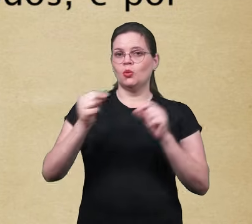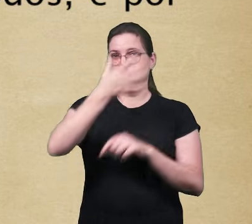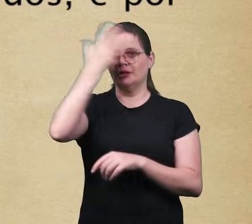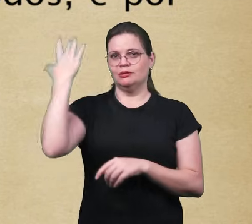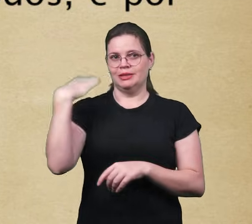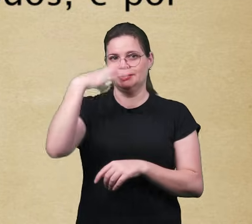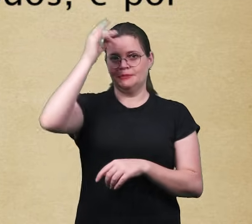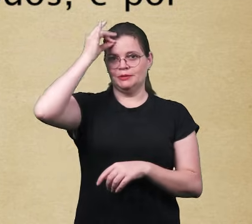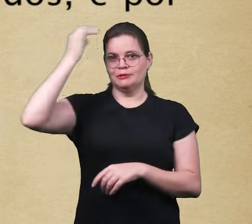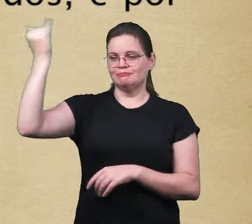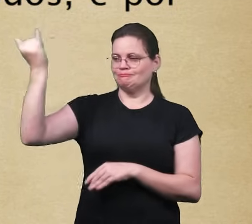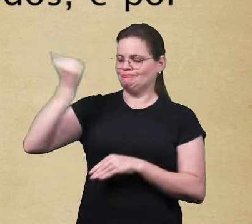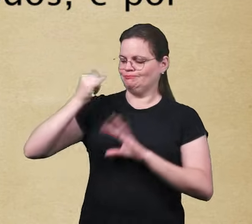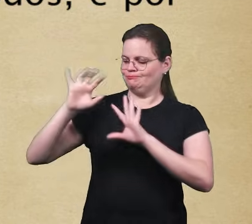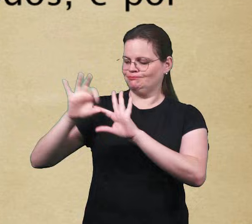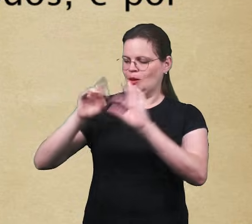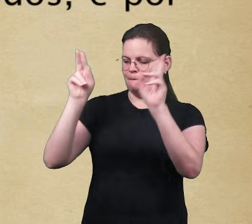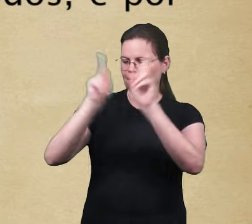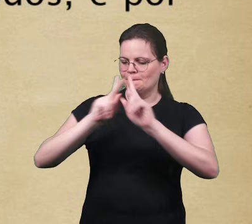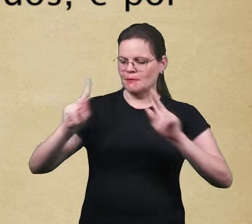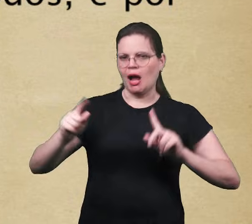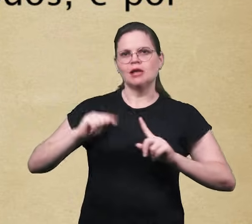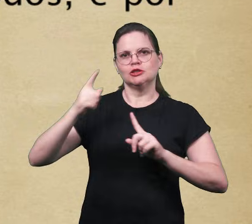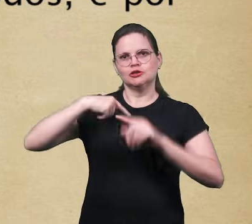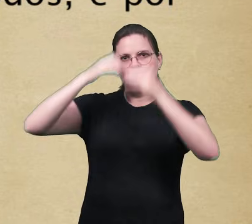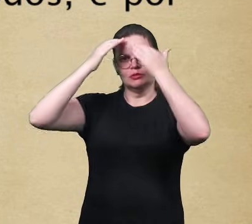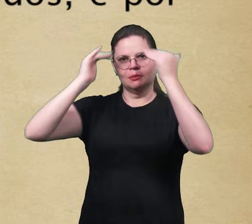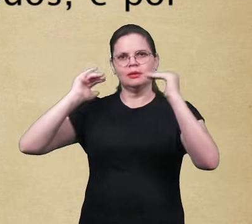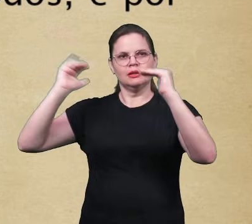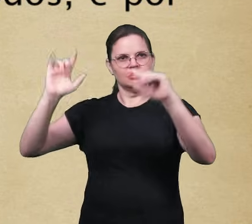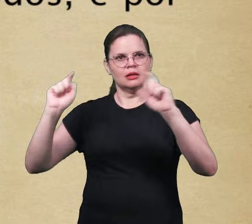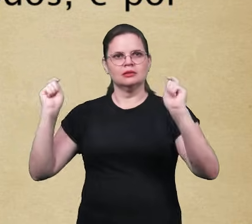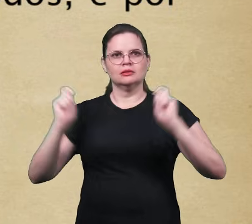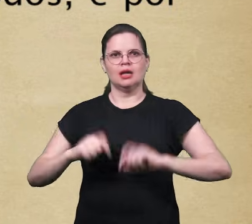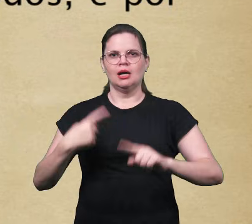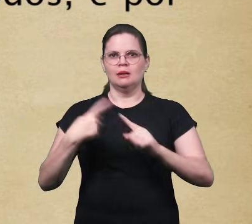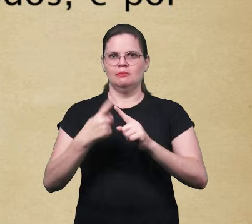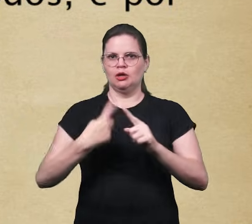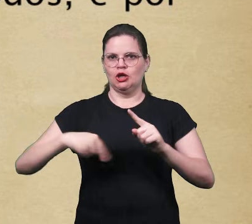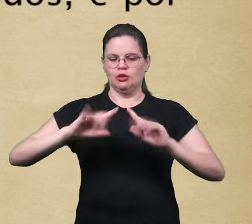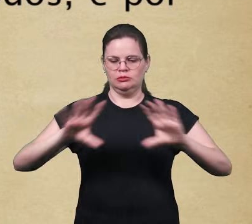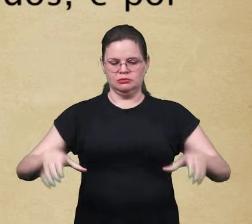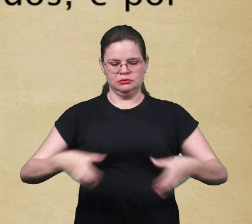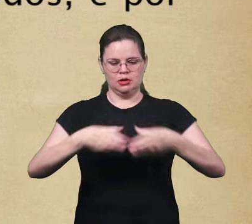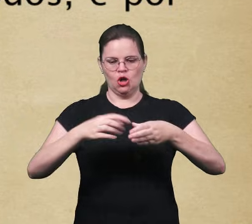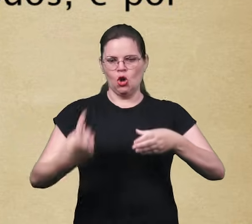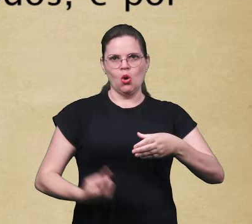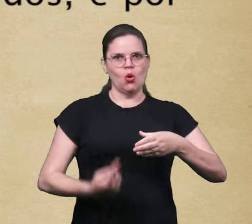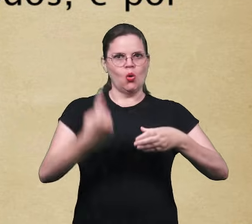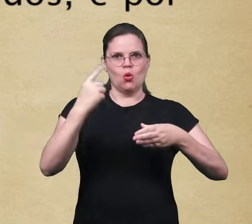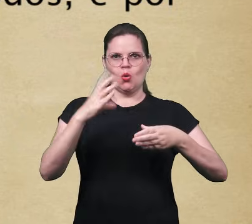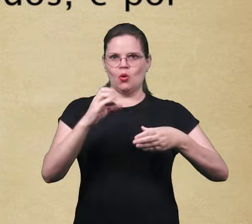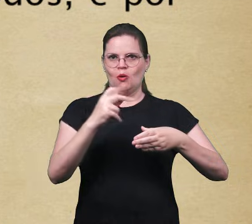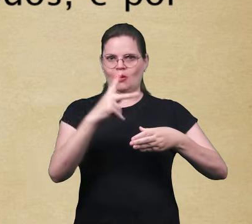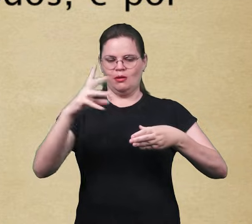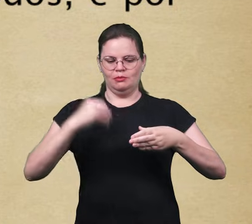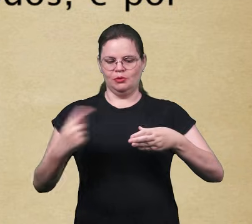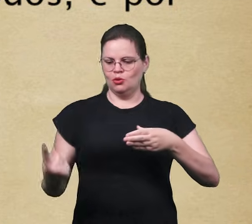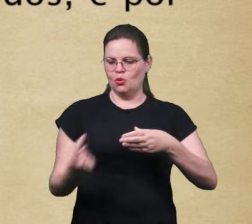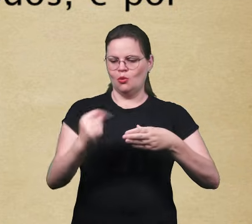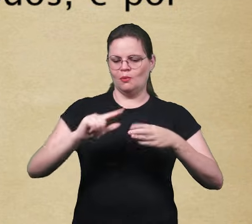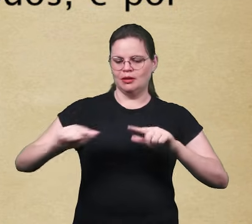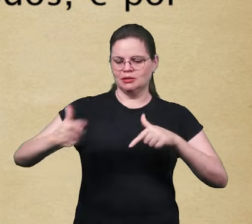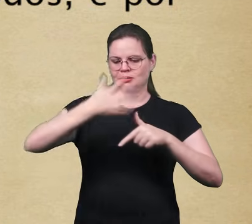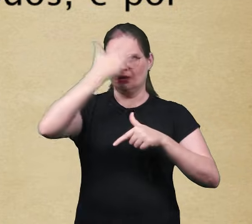do Espírito pelo vínculo da paz. Há um só corpo e um só Espírito, como também